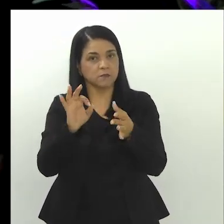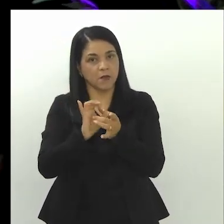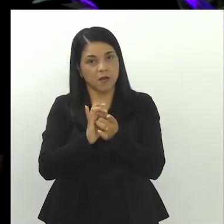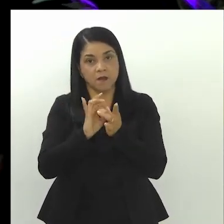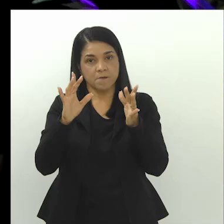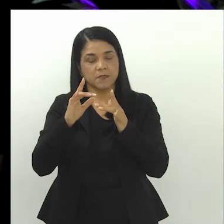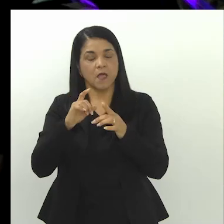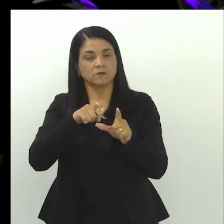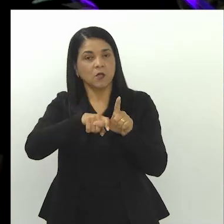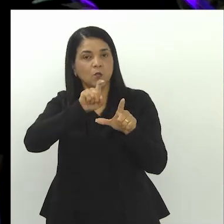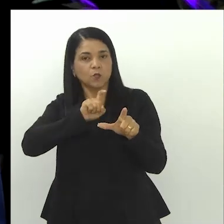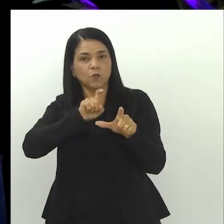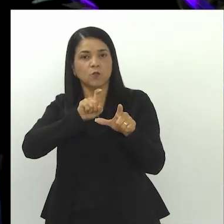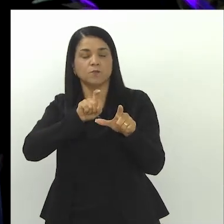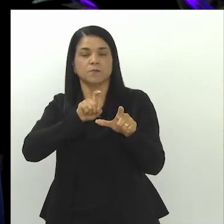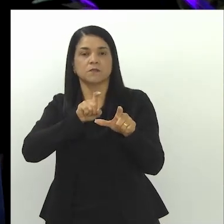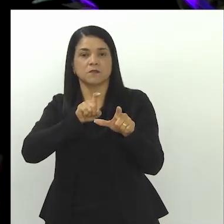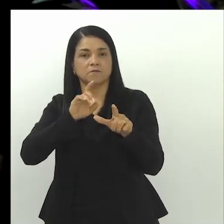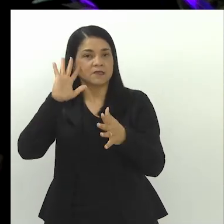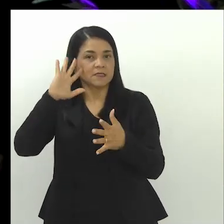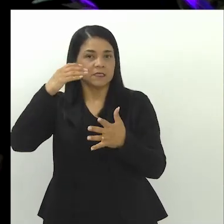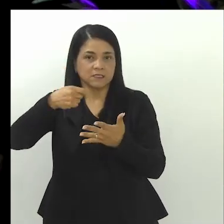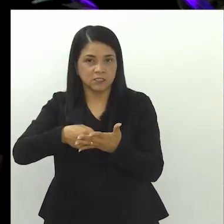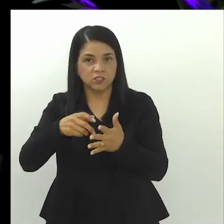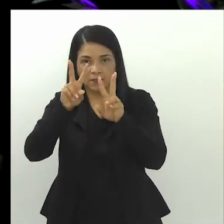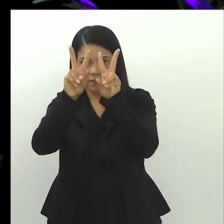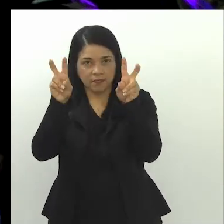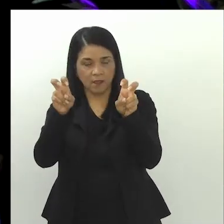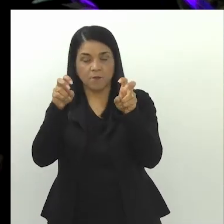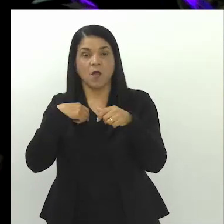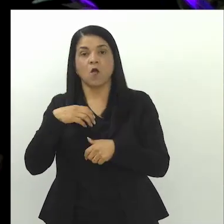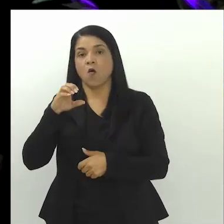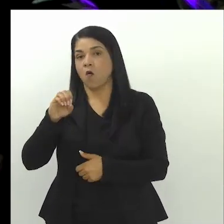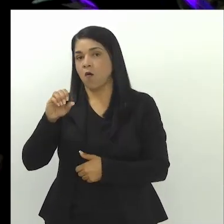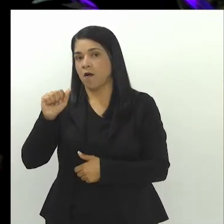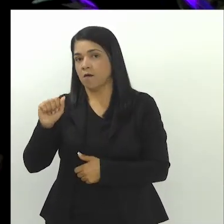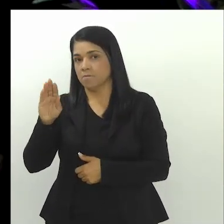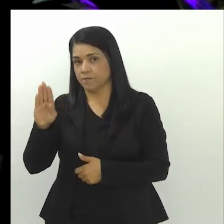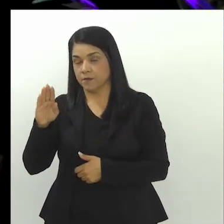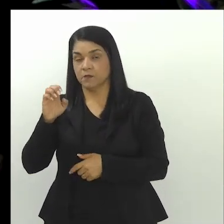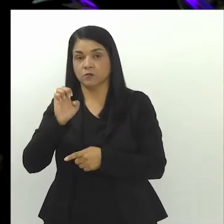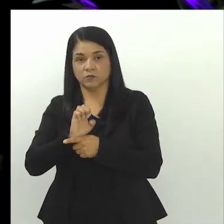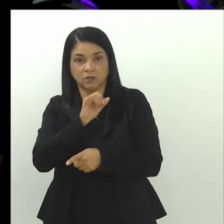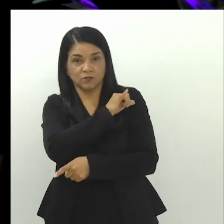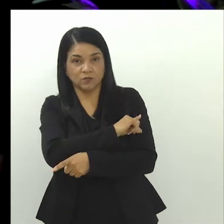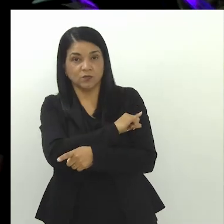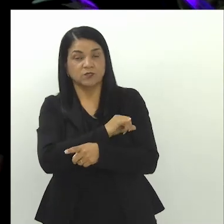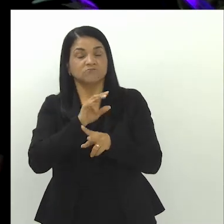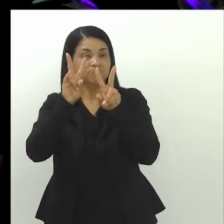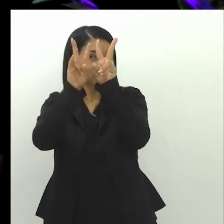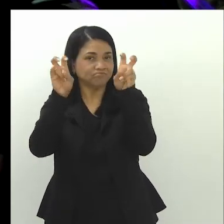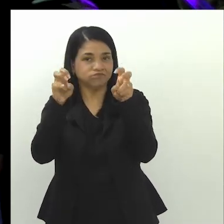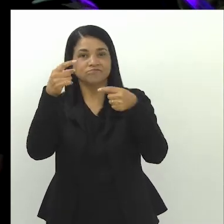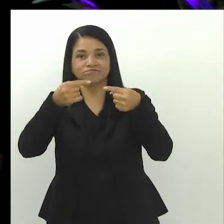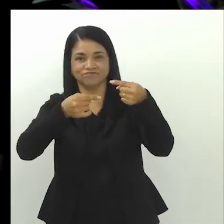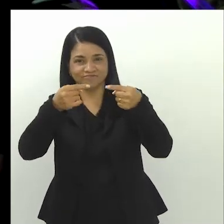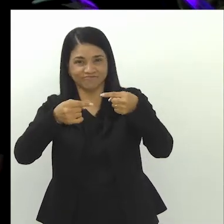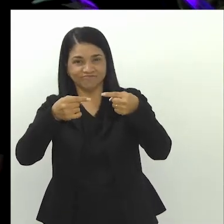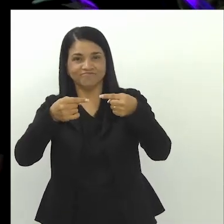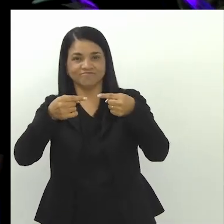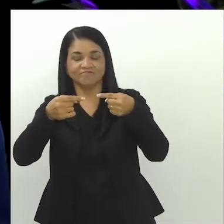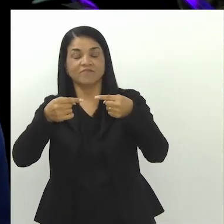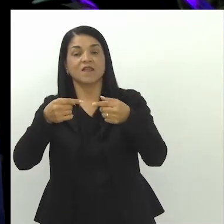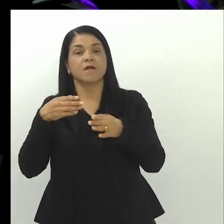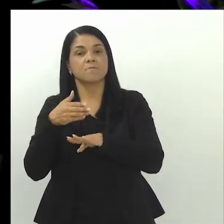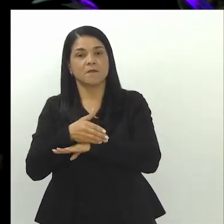organizações, como também uma grande liberdade e autonomia para cada uma delas decidir os seus temas. A OAB daqui do Rio de Janeiro falou exatamente sobre esse